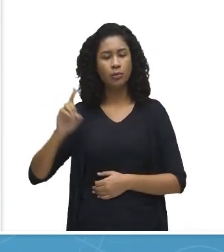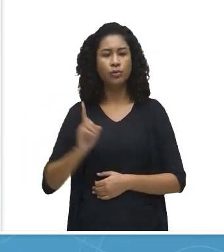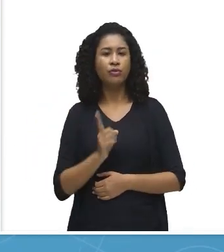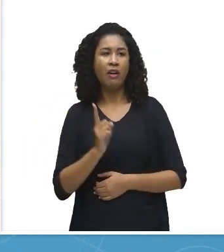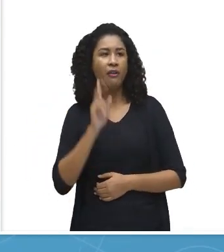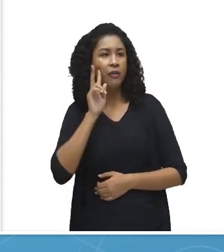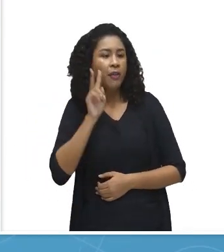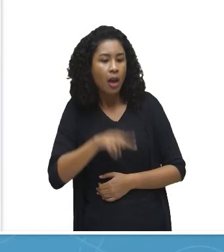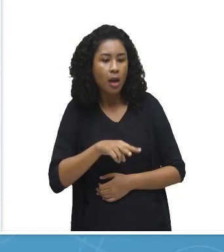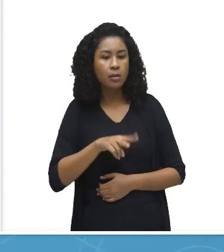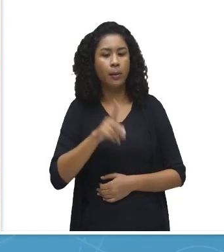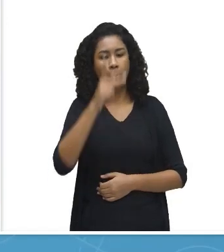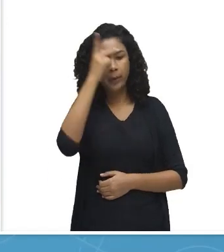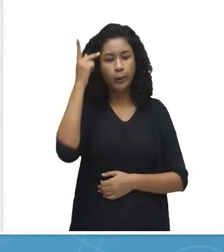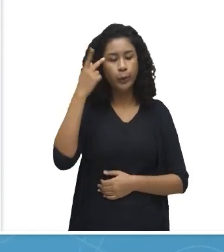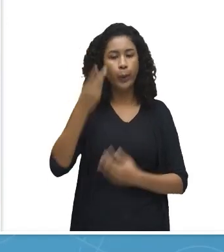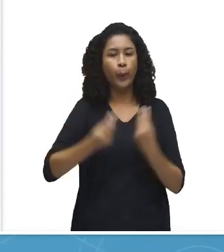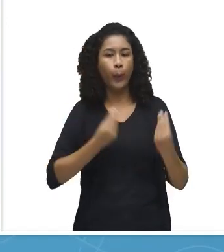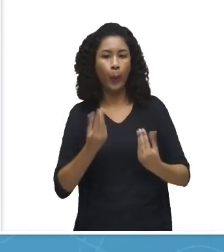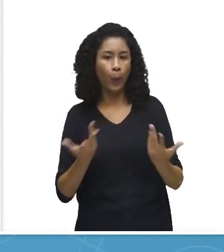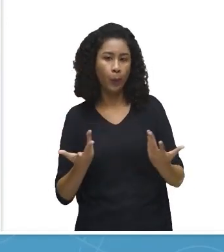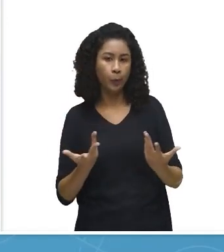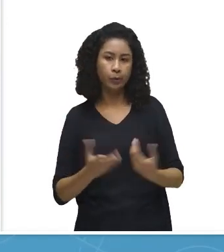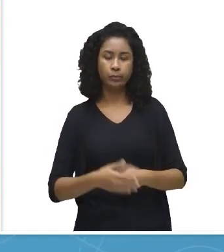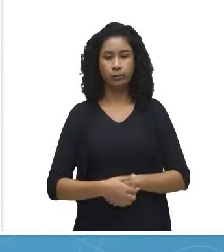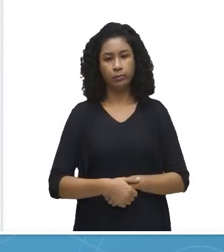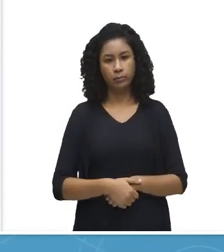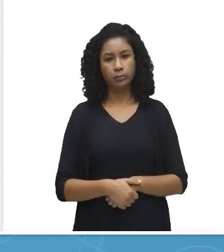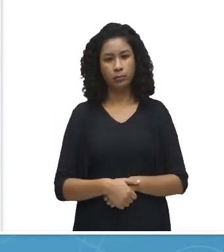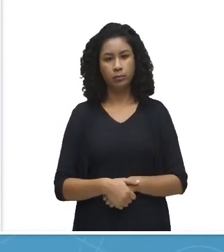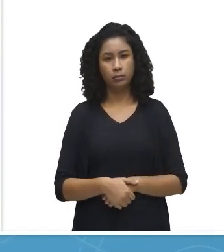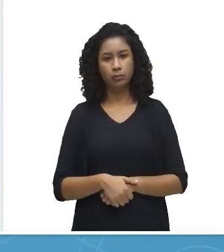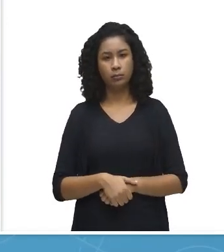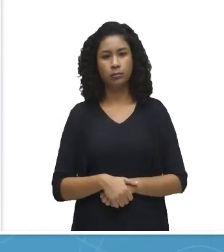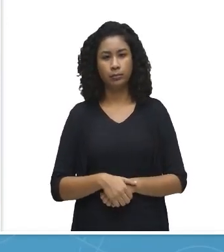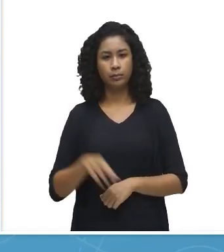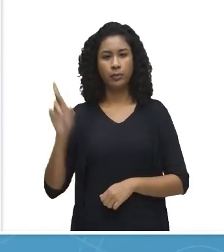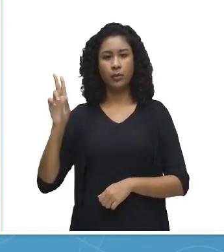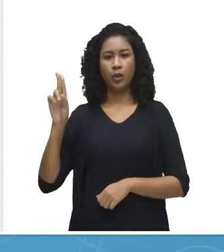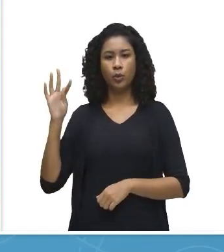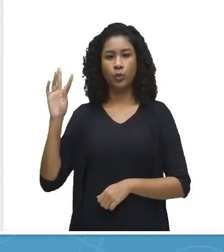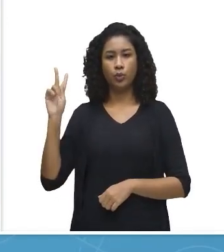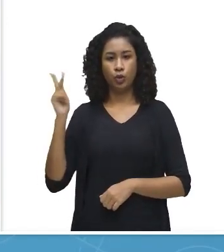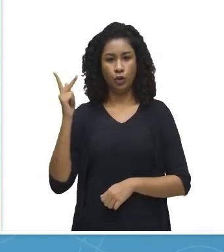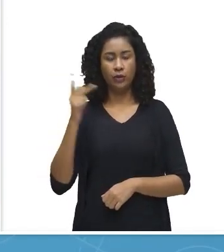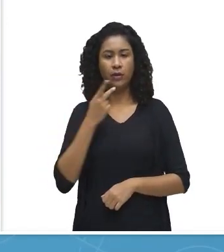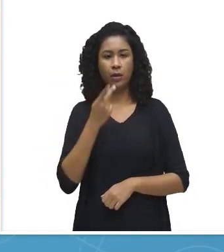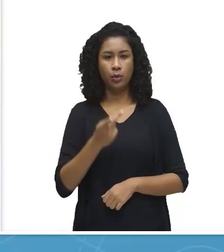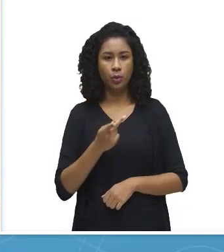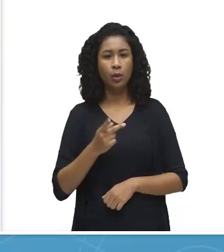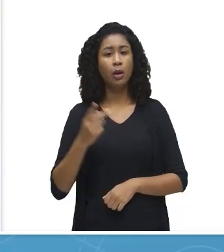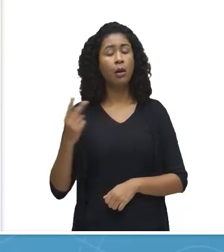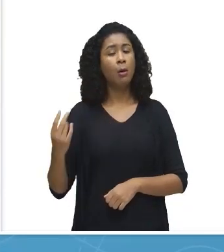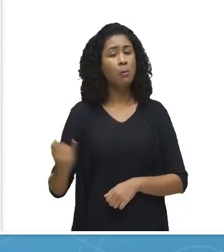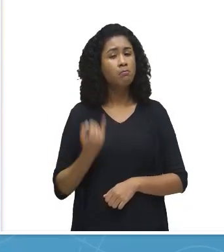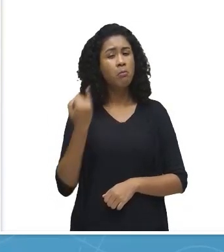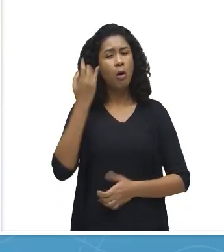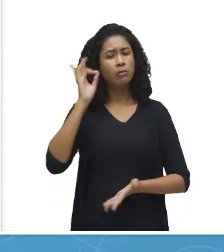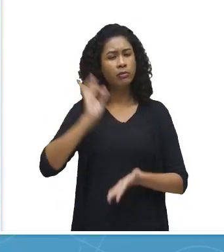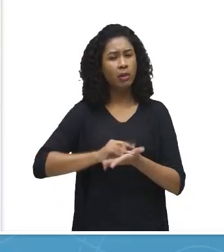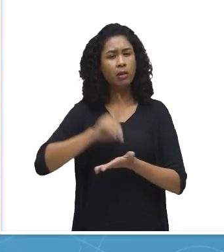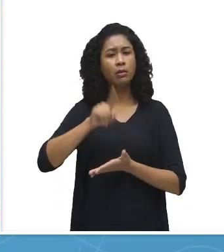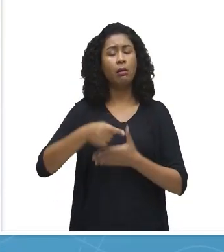Z ou Y, né? A Ruth coloca uma coisa muito interessante. O que realmente importa é o interior do ser